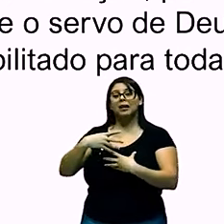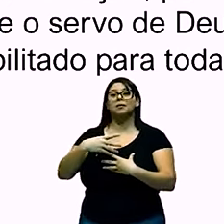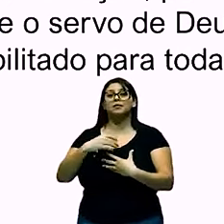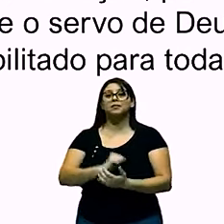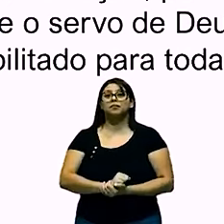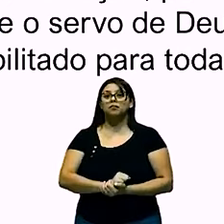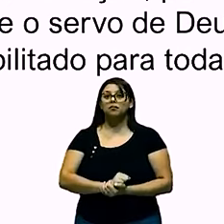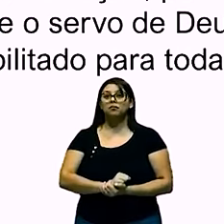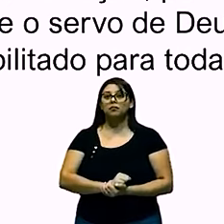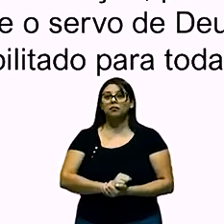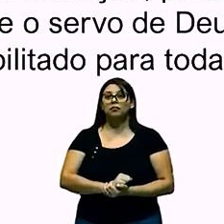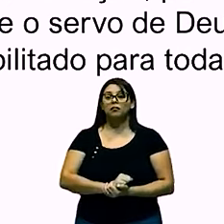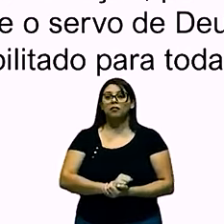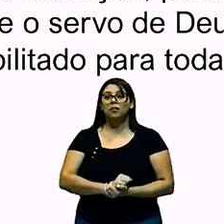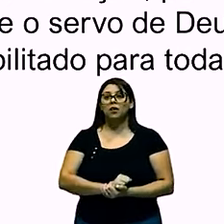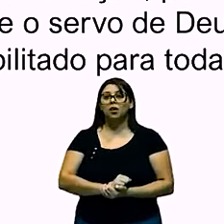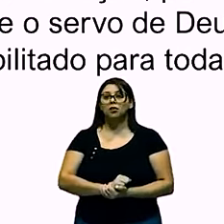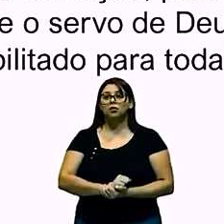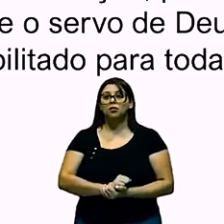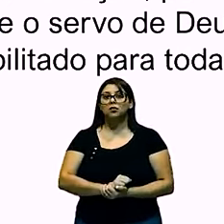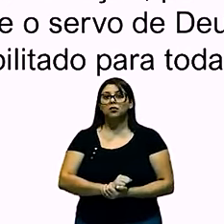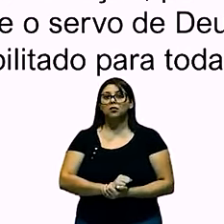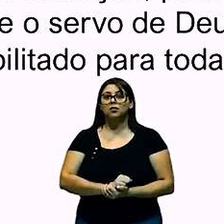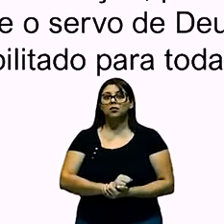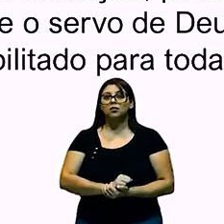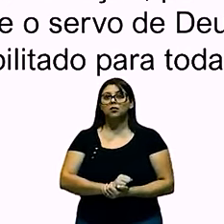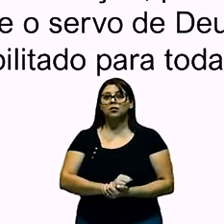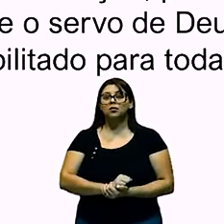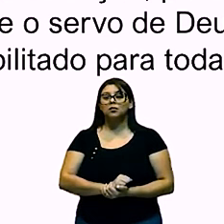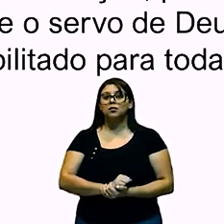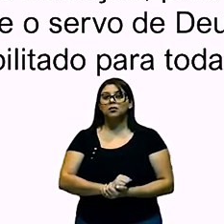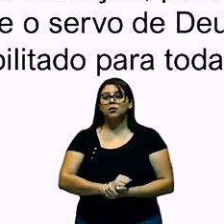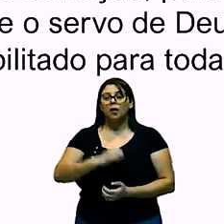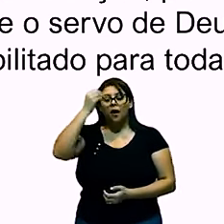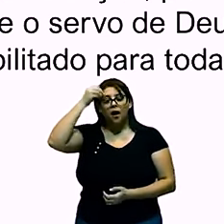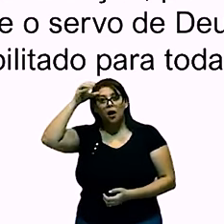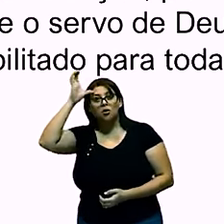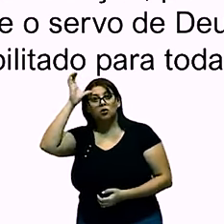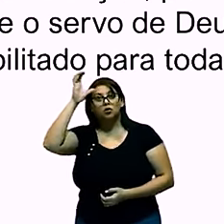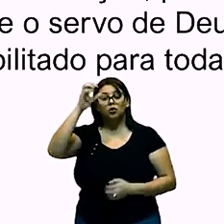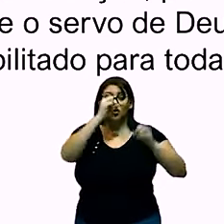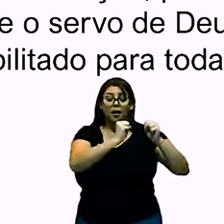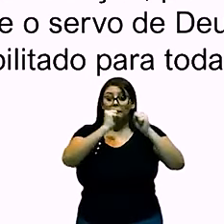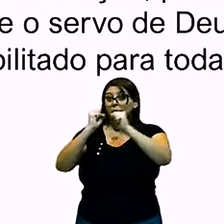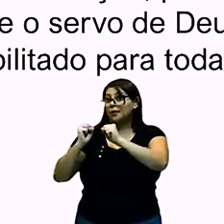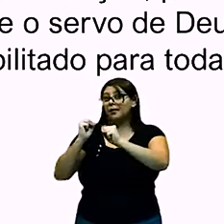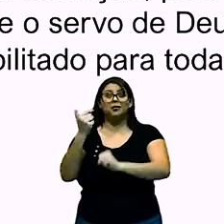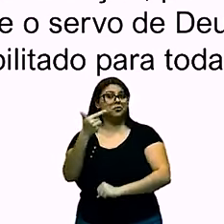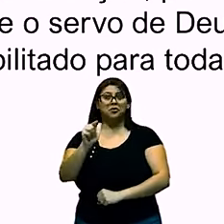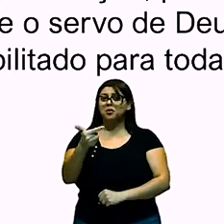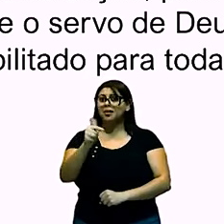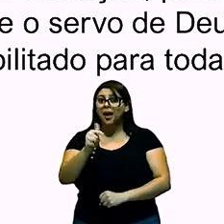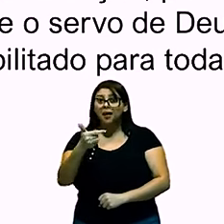e perfeitamente habilitado para a boa obra. A tradição não tem poder para fazer isso, porque ela